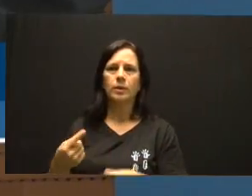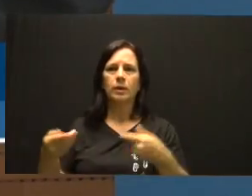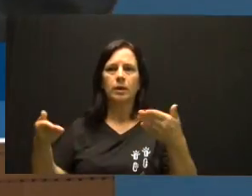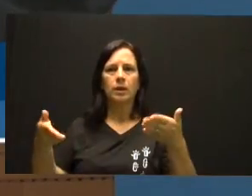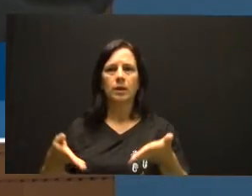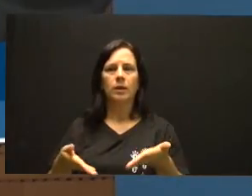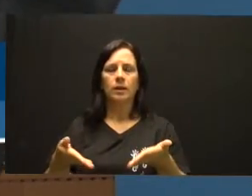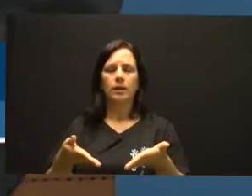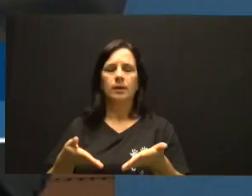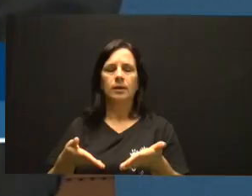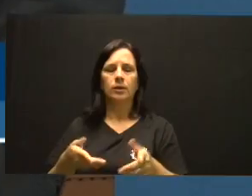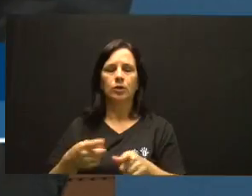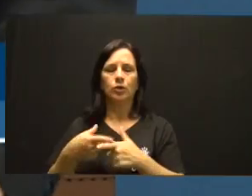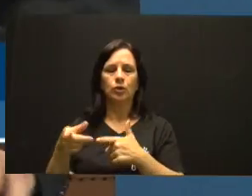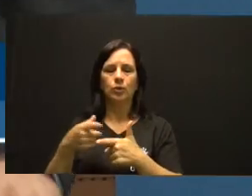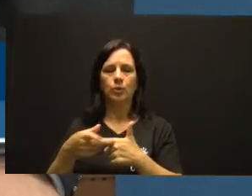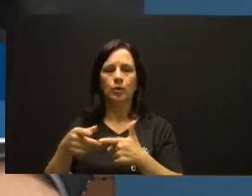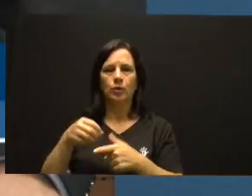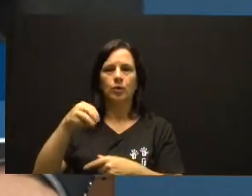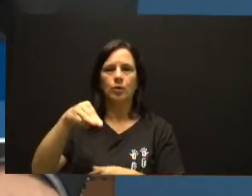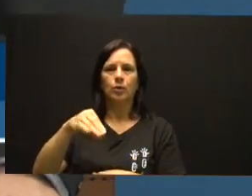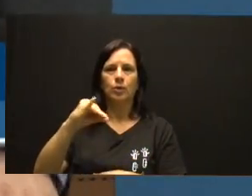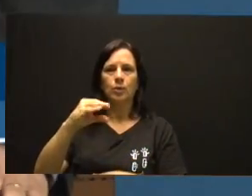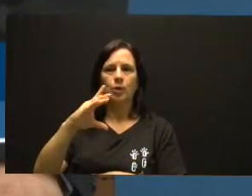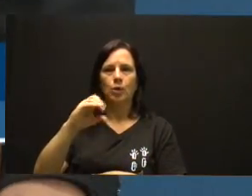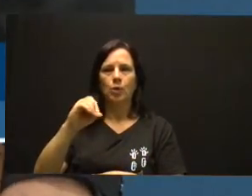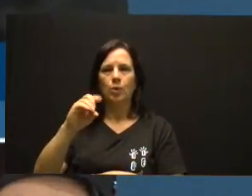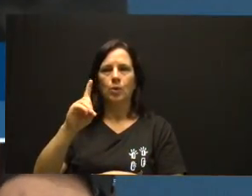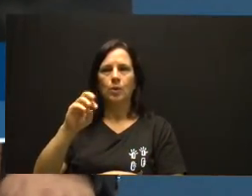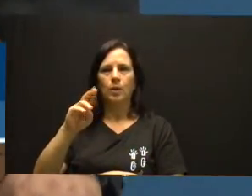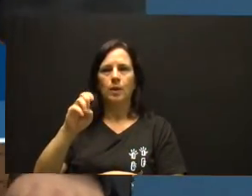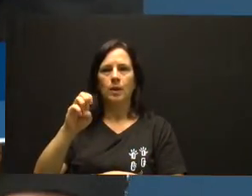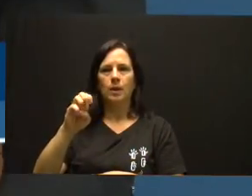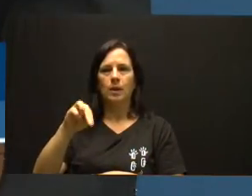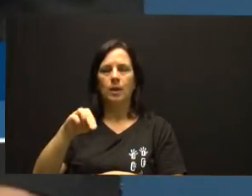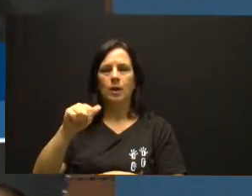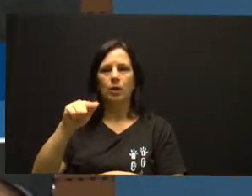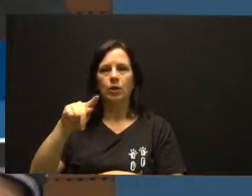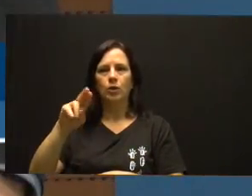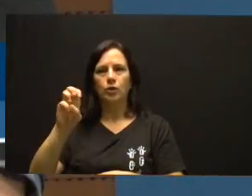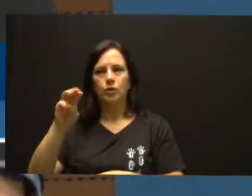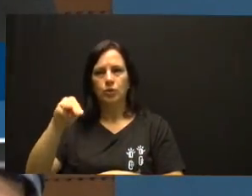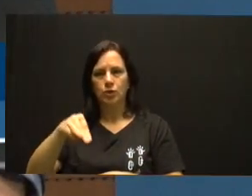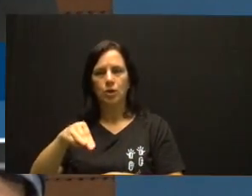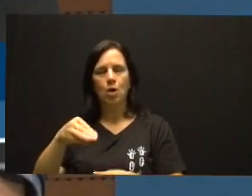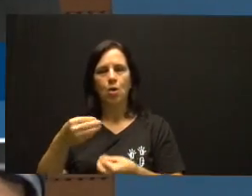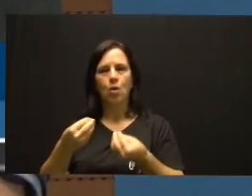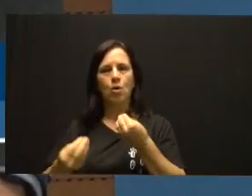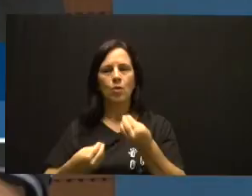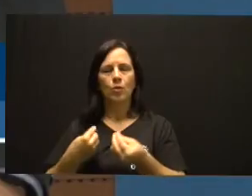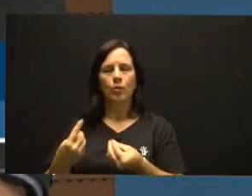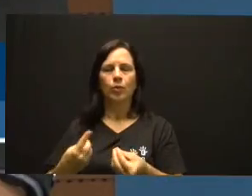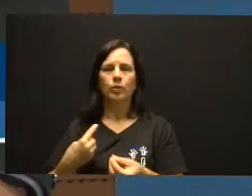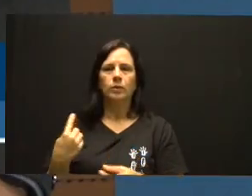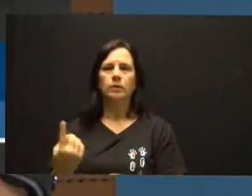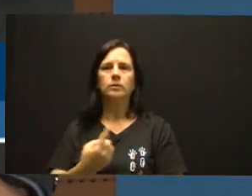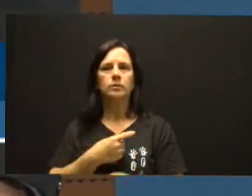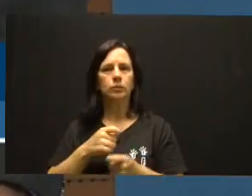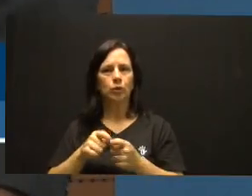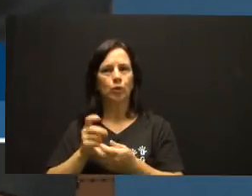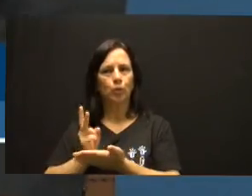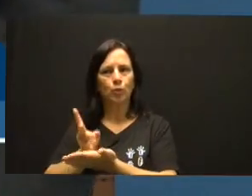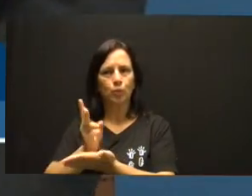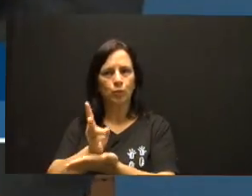estamos atrelados à questão da microdrenagem, porque isso também cabe a nós vereadores, como estamos fazendo, é